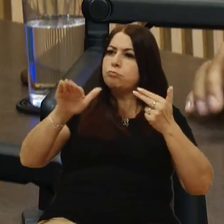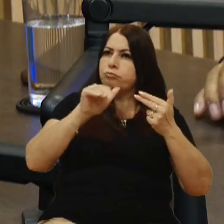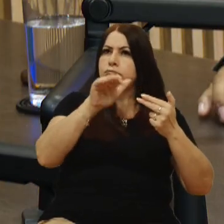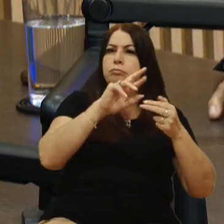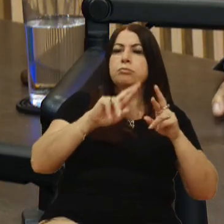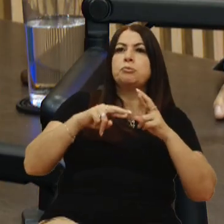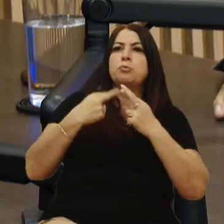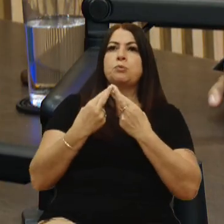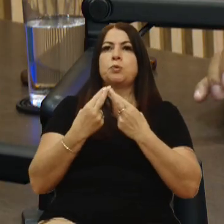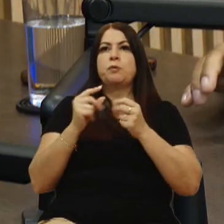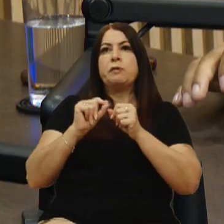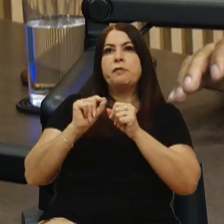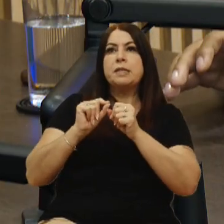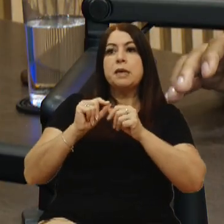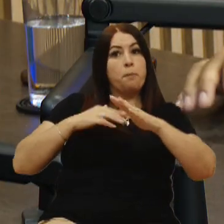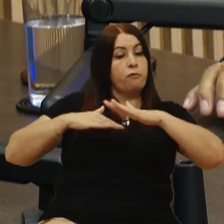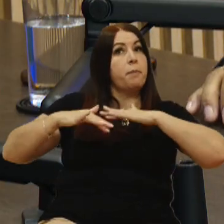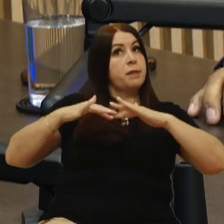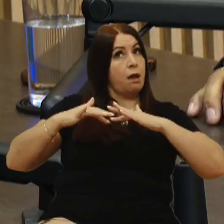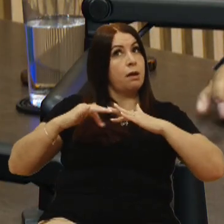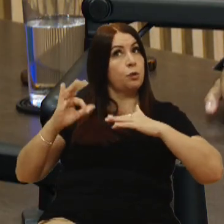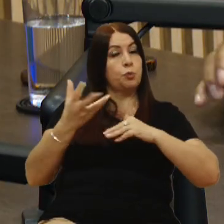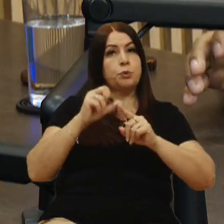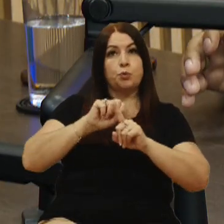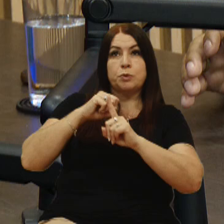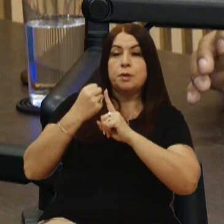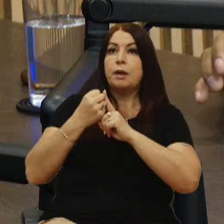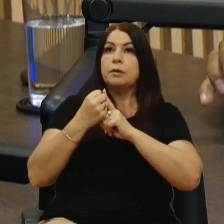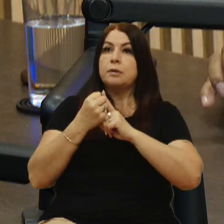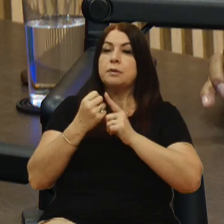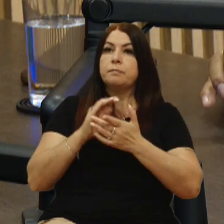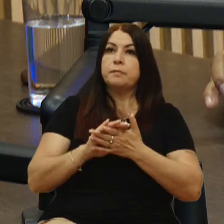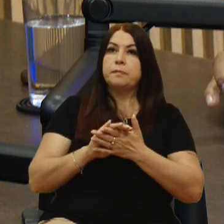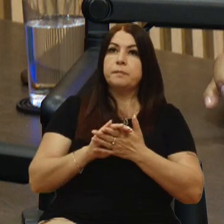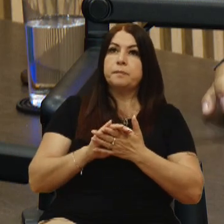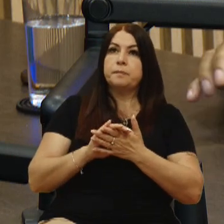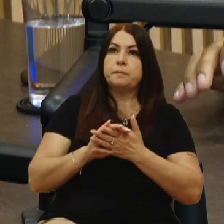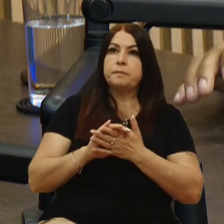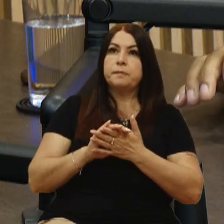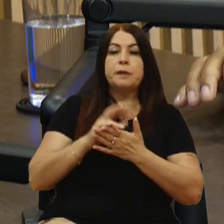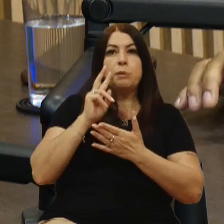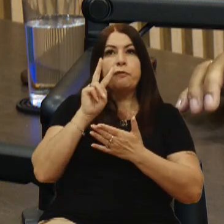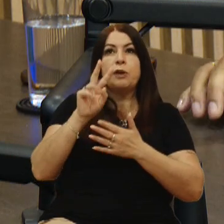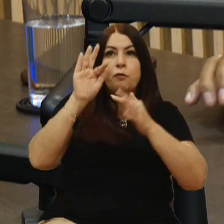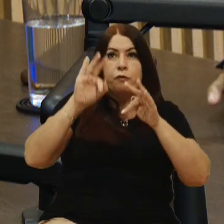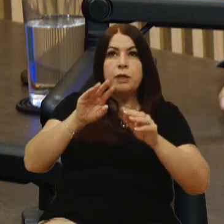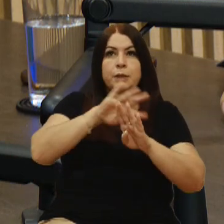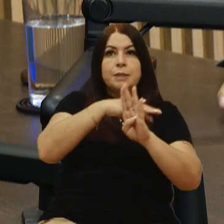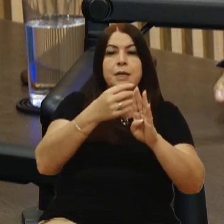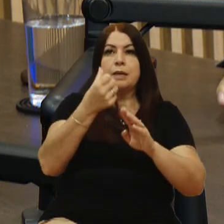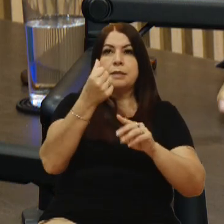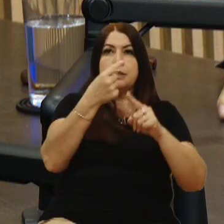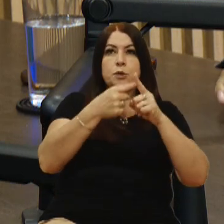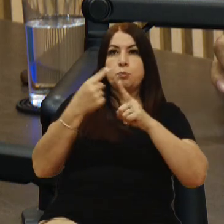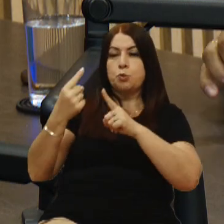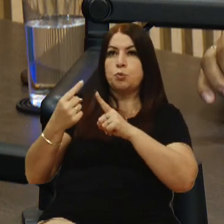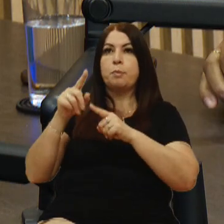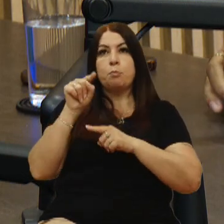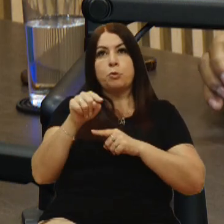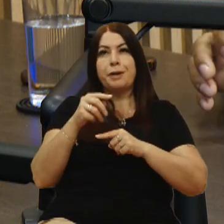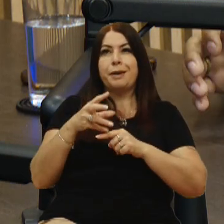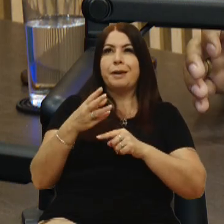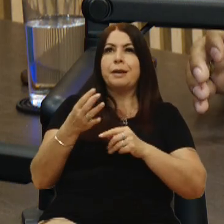então a gente vai ter que movimentar toda a sociedade para a gente ver o fim dessa escala 6x1, porque ela